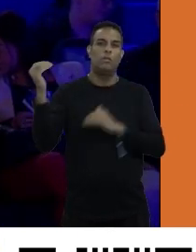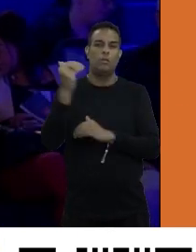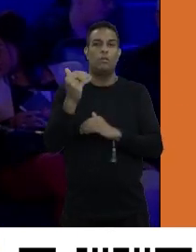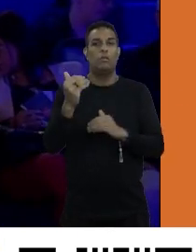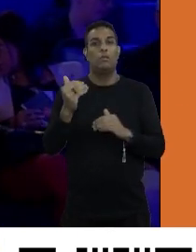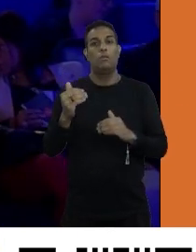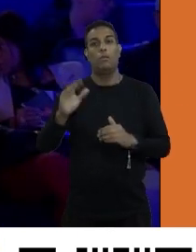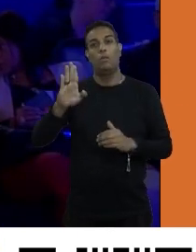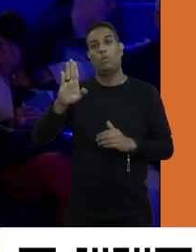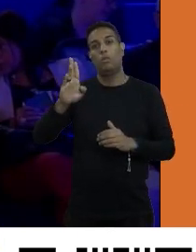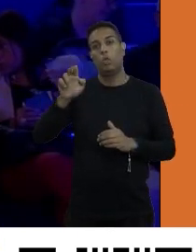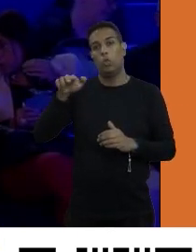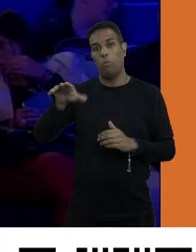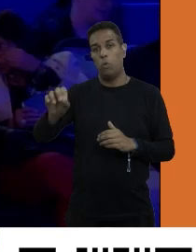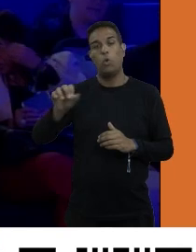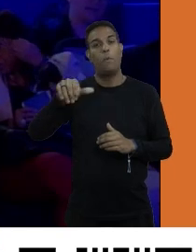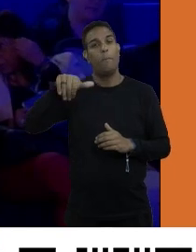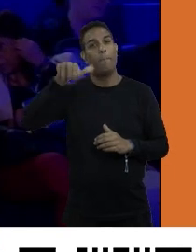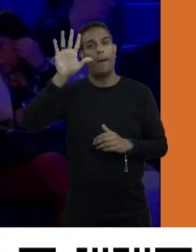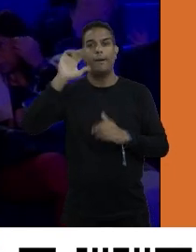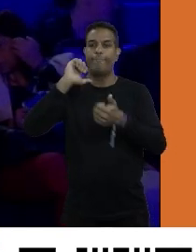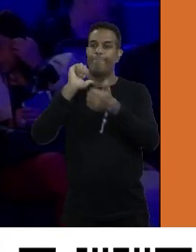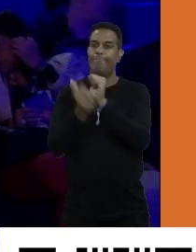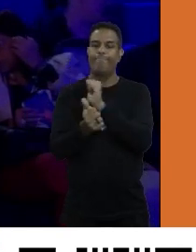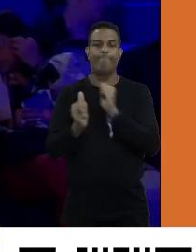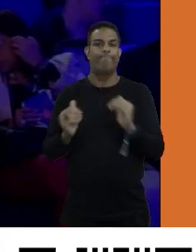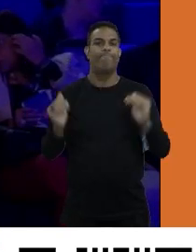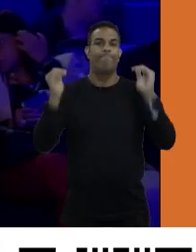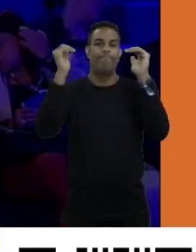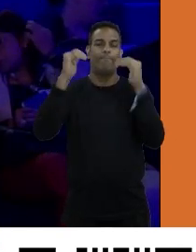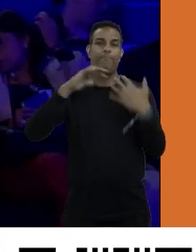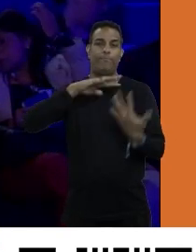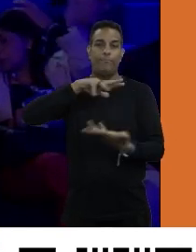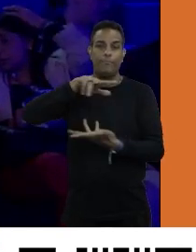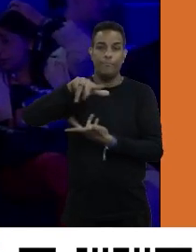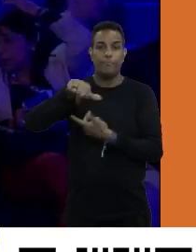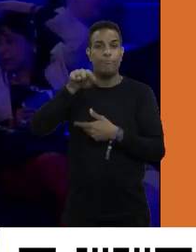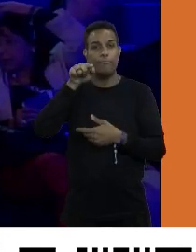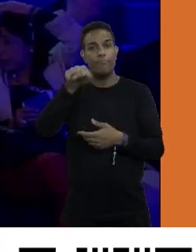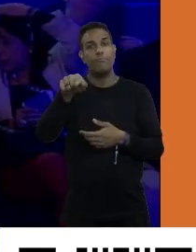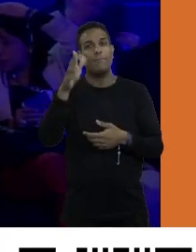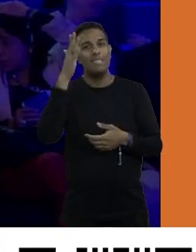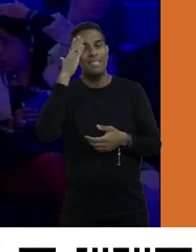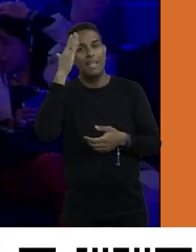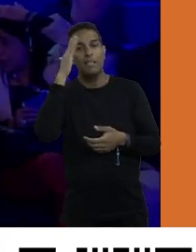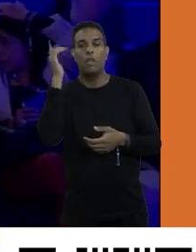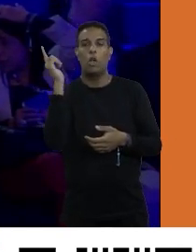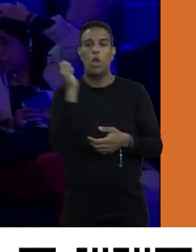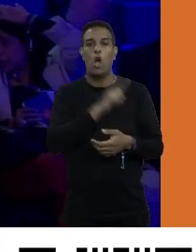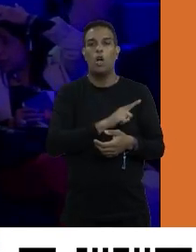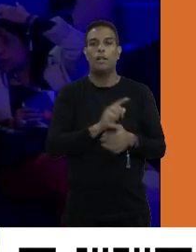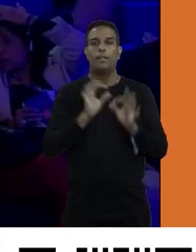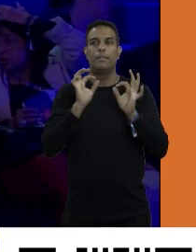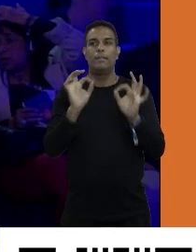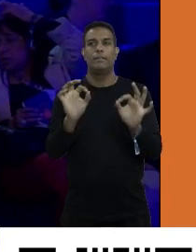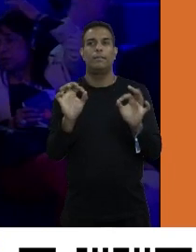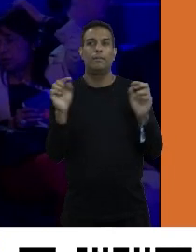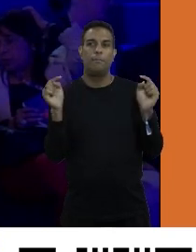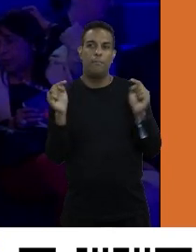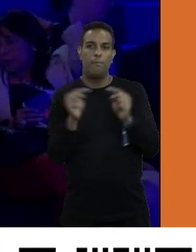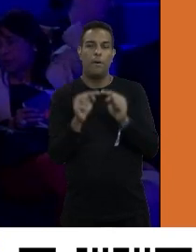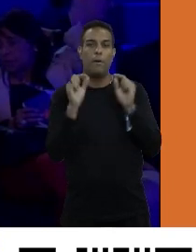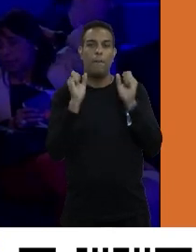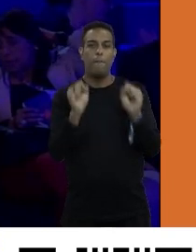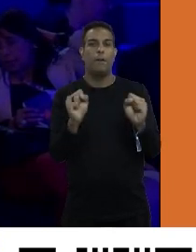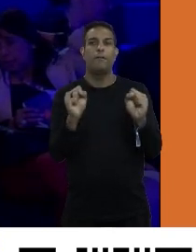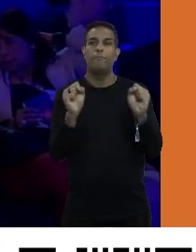temos, por exemplo, o Bruno. O Bruno, cara, para mim é um dos melhores levantadores do mundo. Né? É um cara que sabe pagar esse preço e provavelmente ele